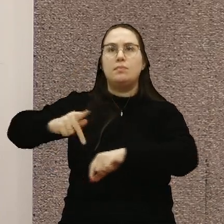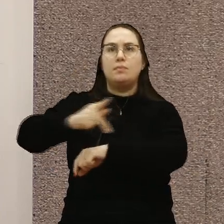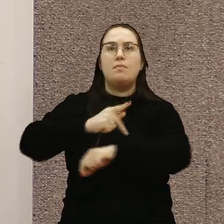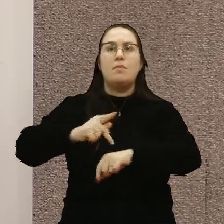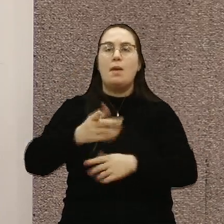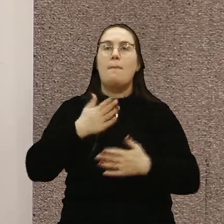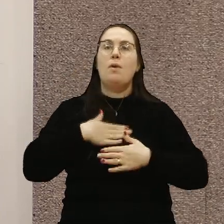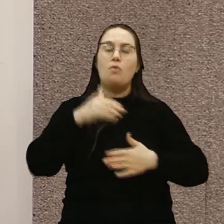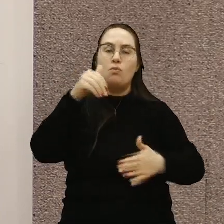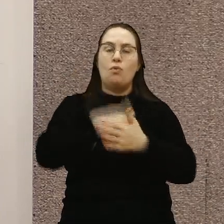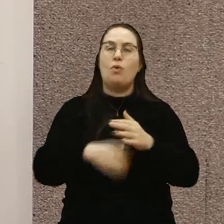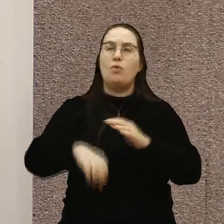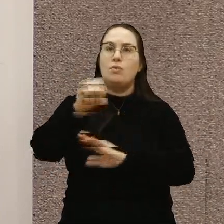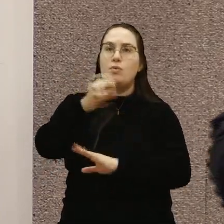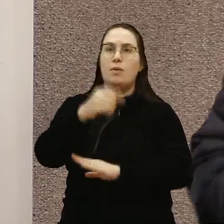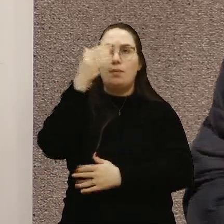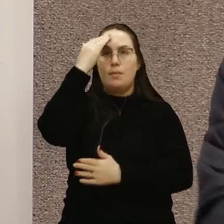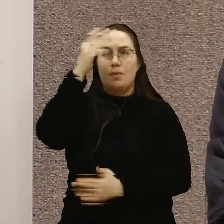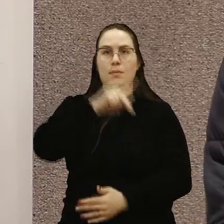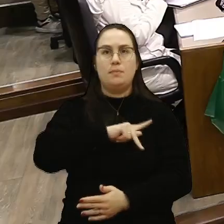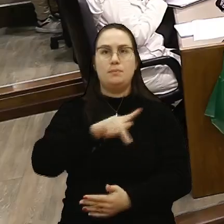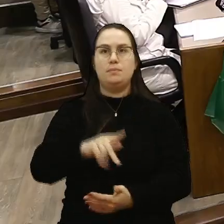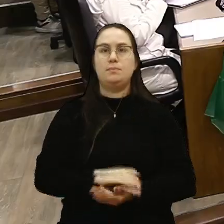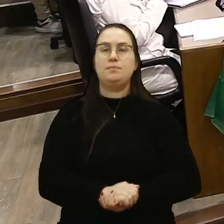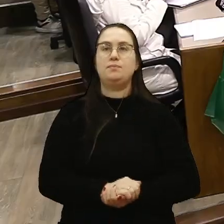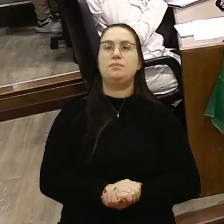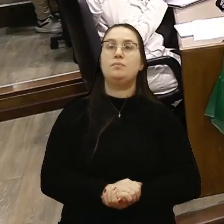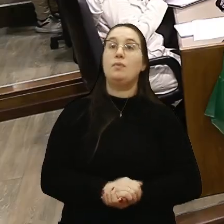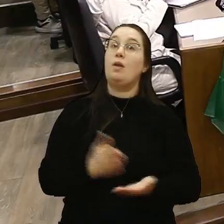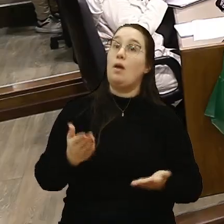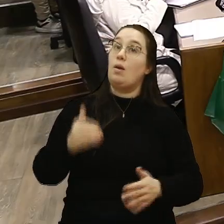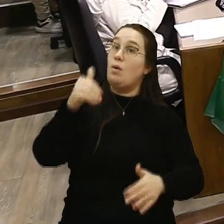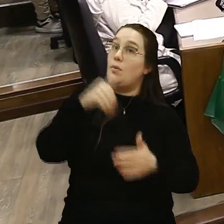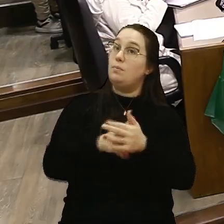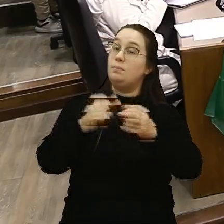razões, meu voto é sim. Obrigado, presidente. Para declarar o voto, vereador Zé D'Ambrosio.